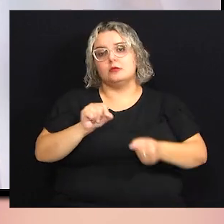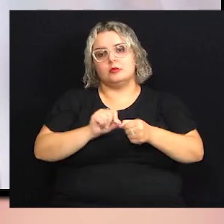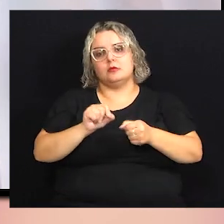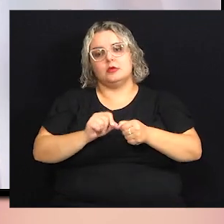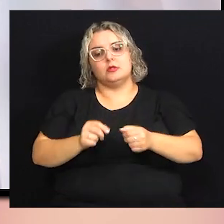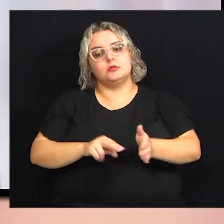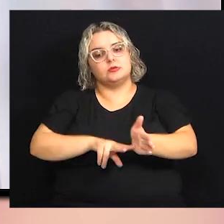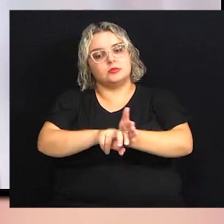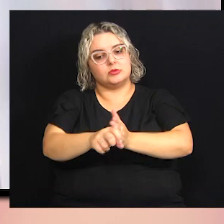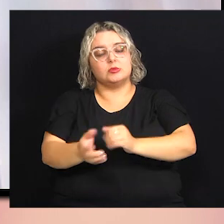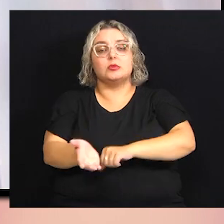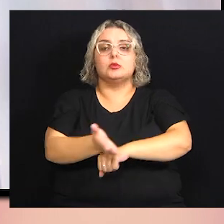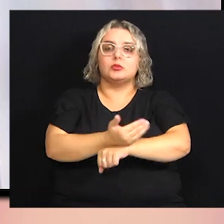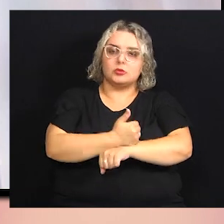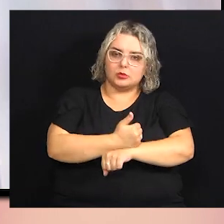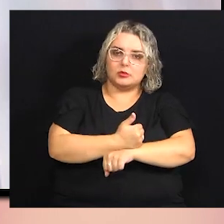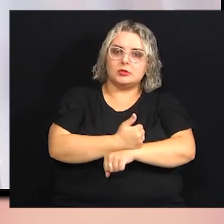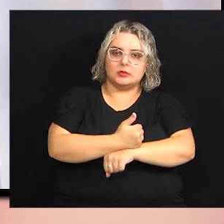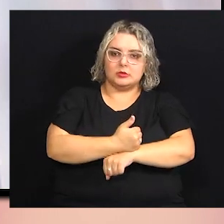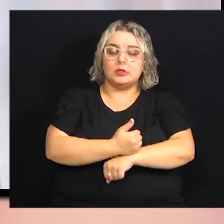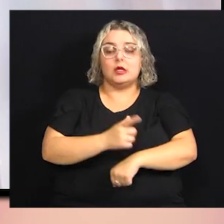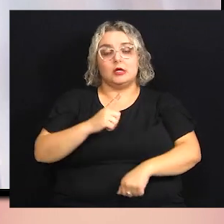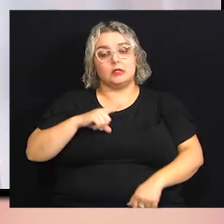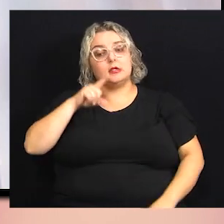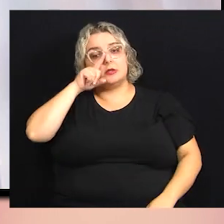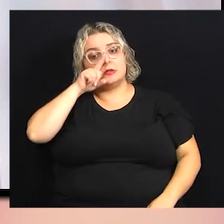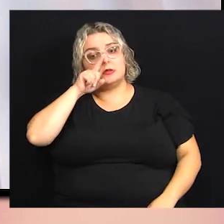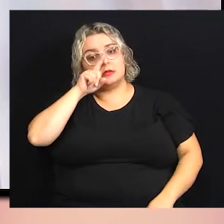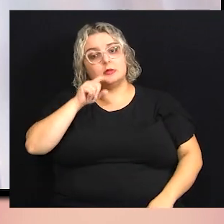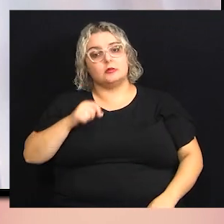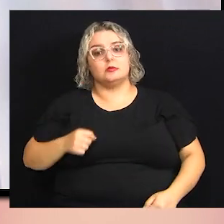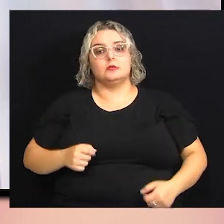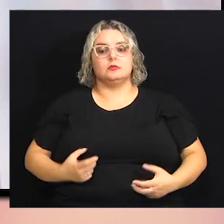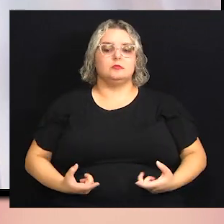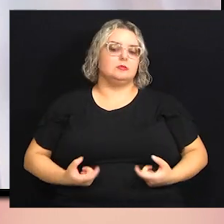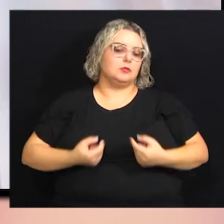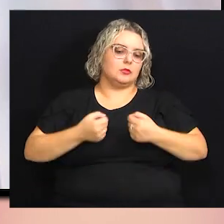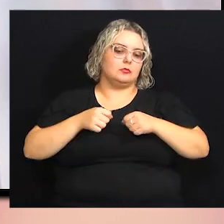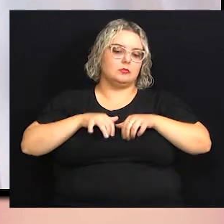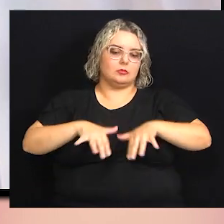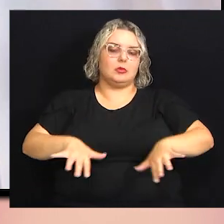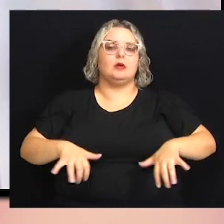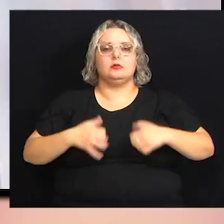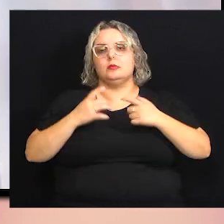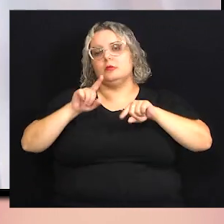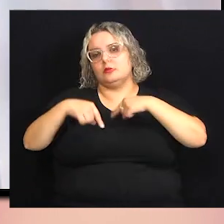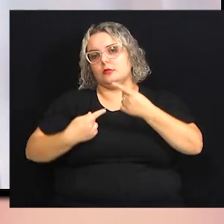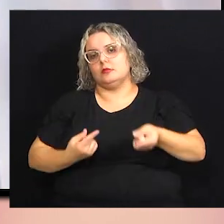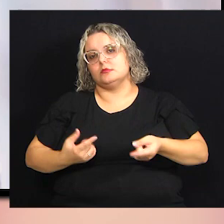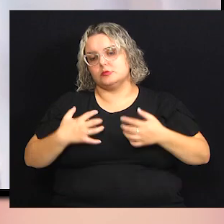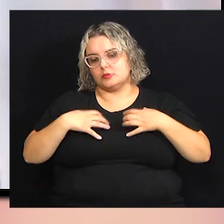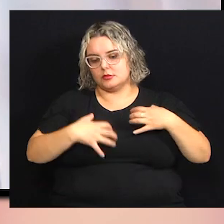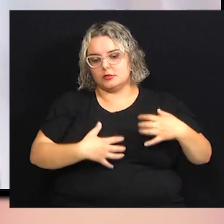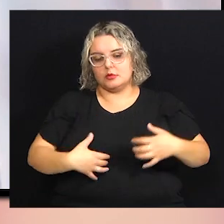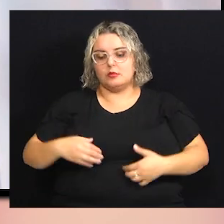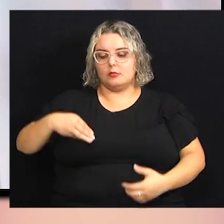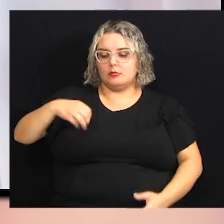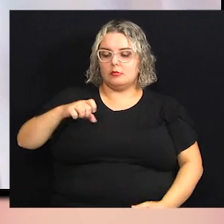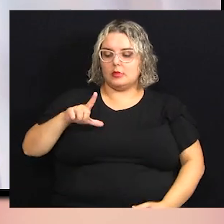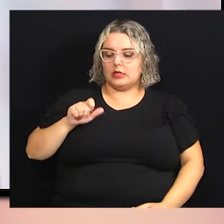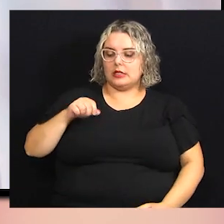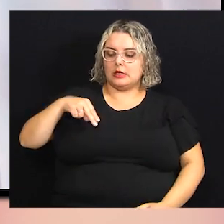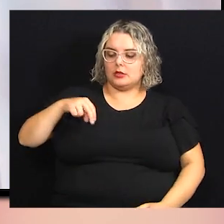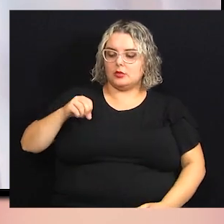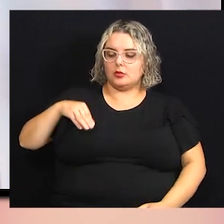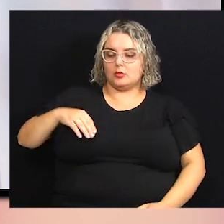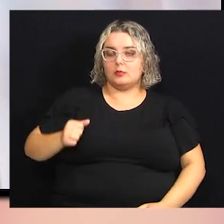o diagnóstico no início, e aí você tem uma chance maior desse tumor já ter se espalhado para outros órgãos. Então, o melanoma